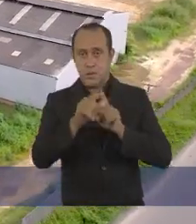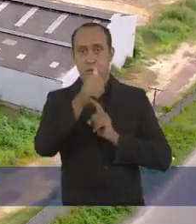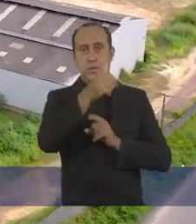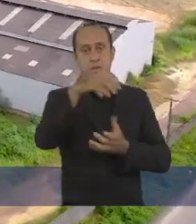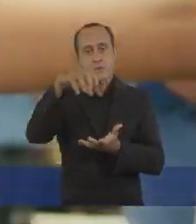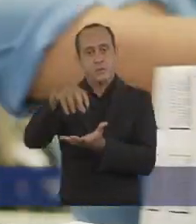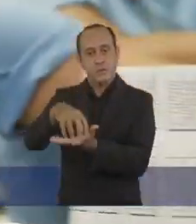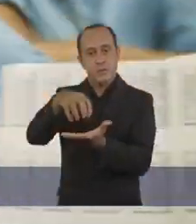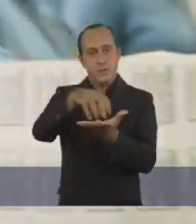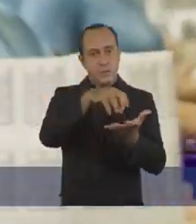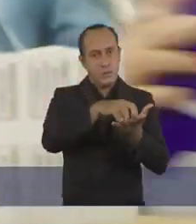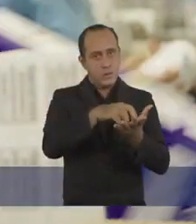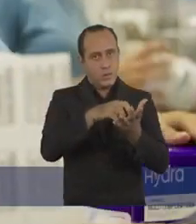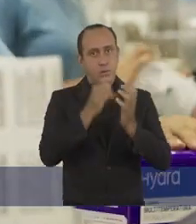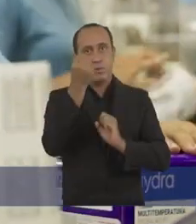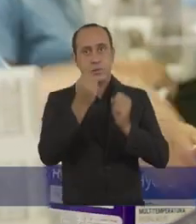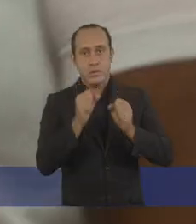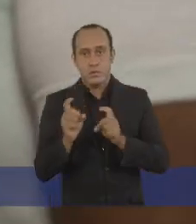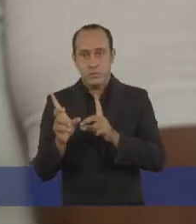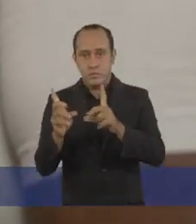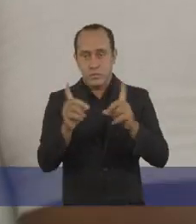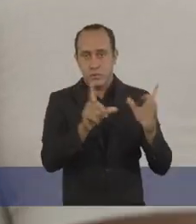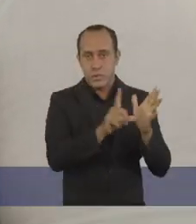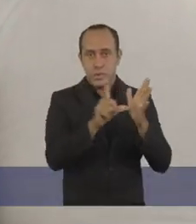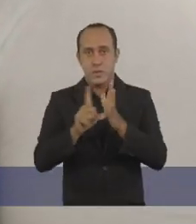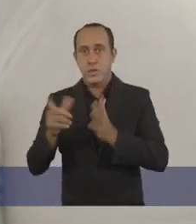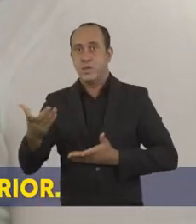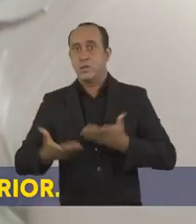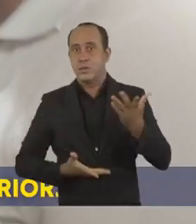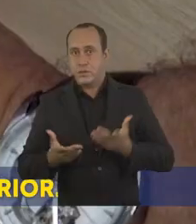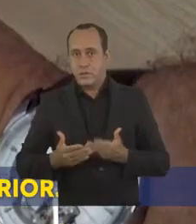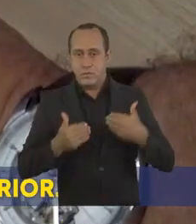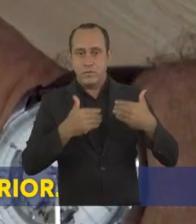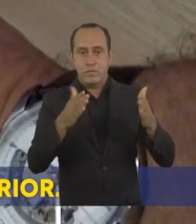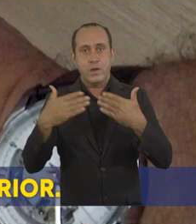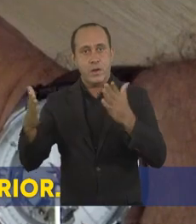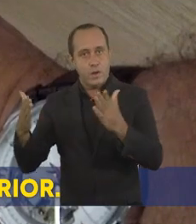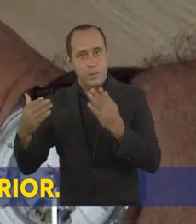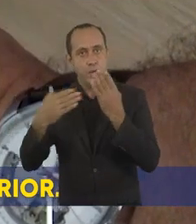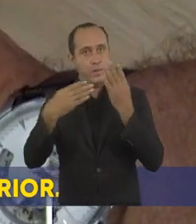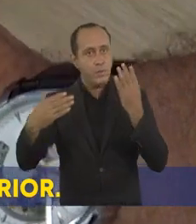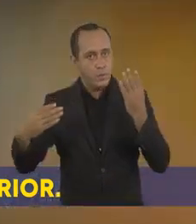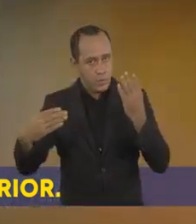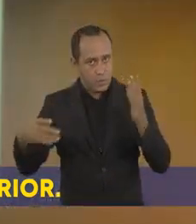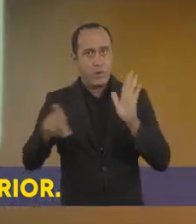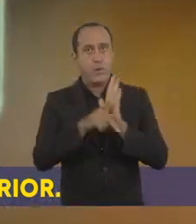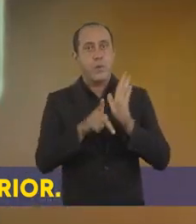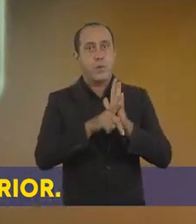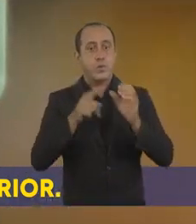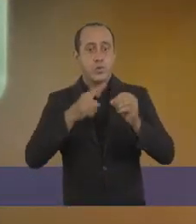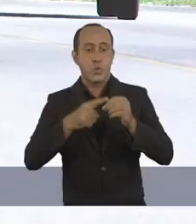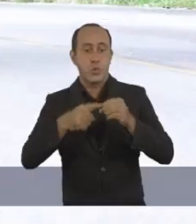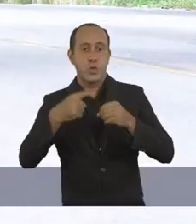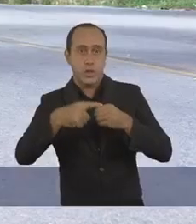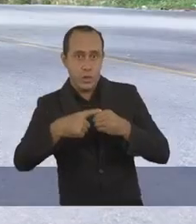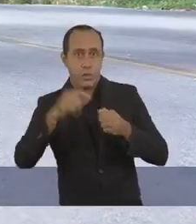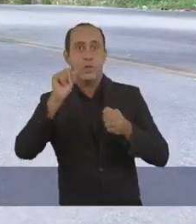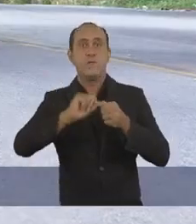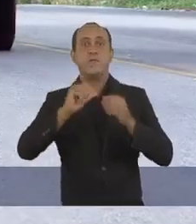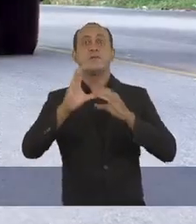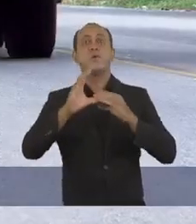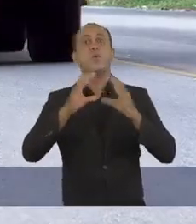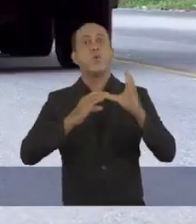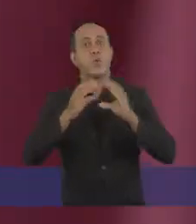em centros integrados de indústrias, comércio e serviços. Vai reabrir as agências do Banese fechadas no interior, vai